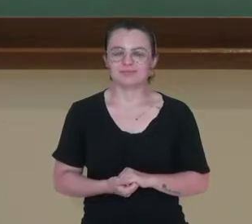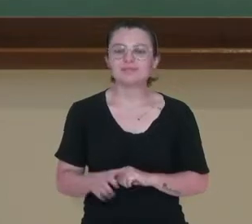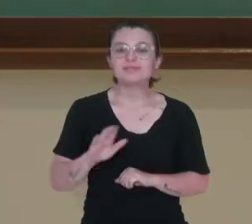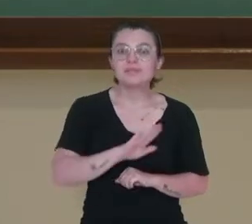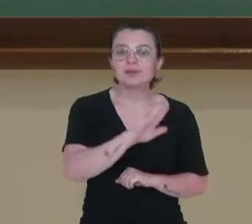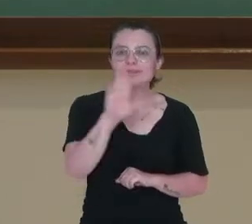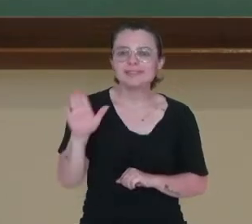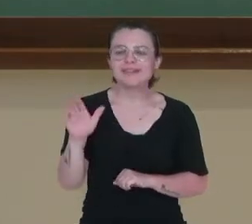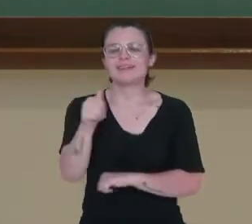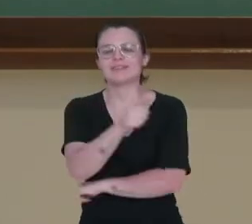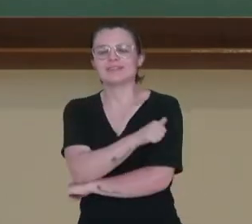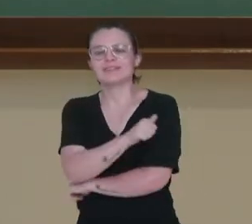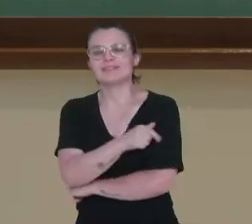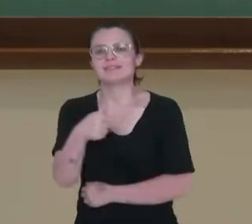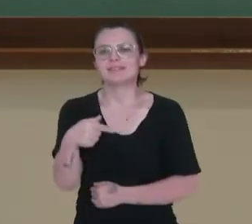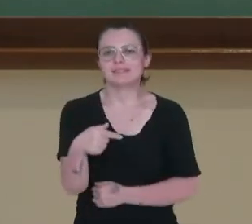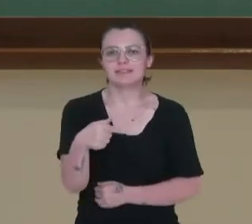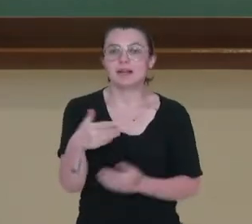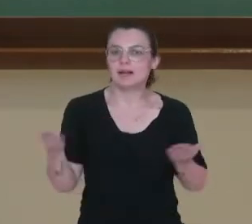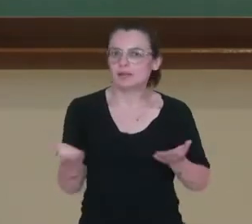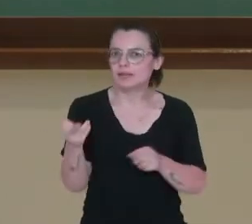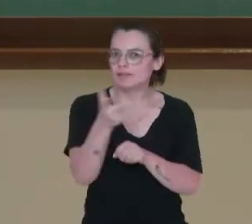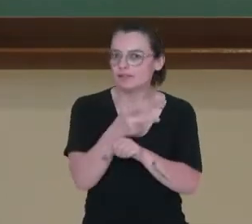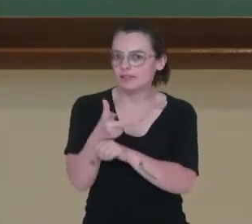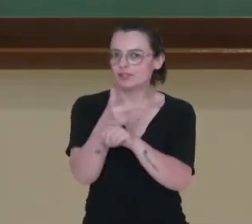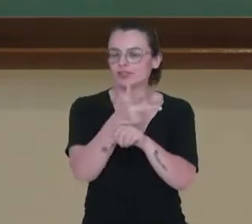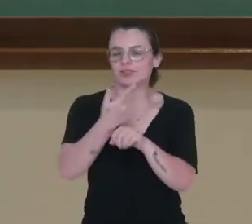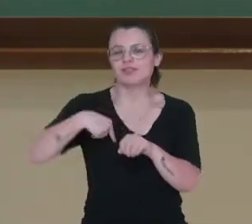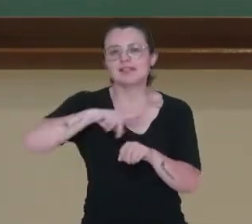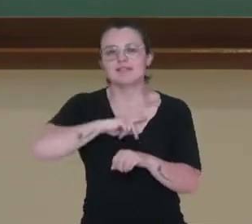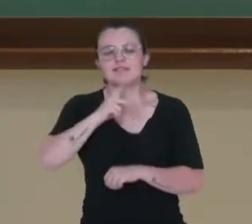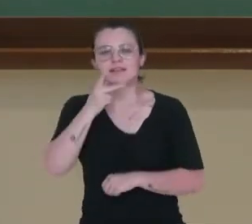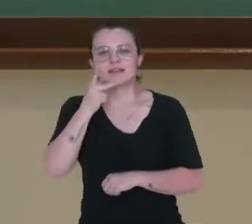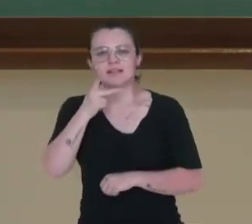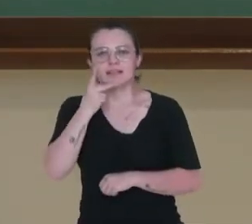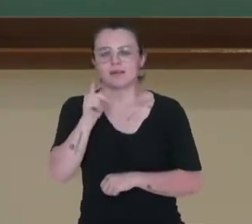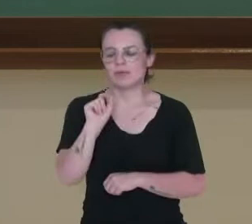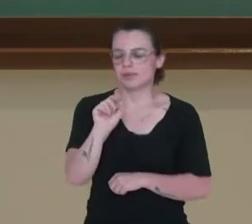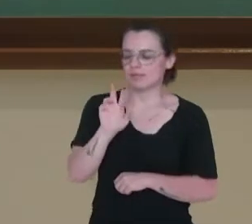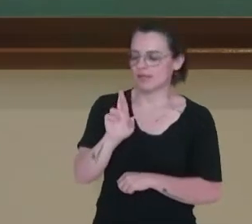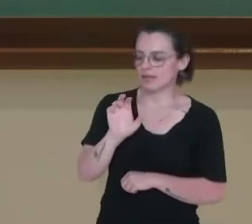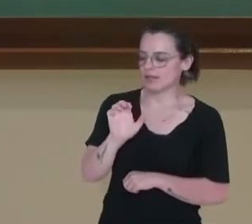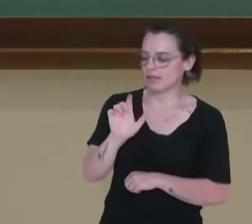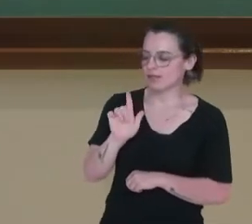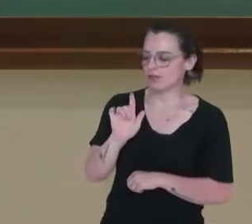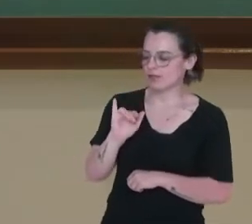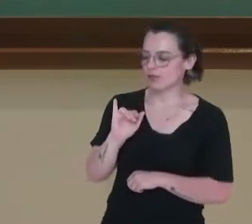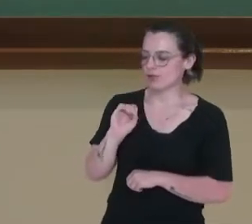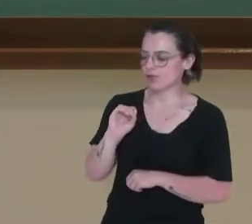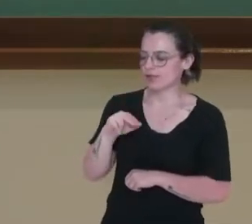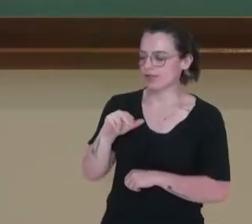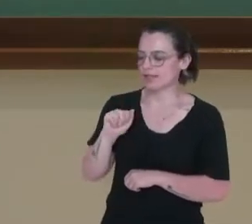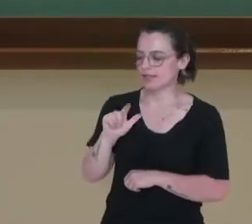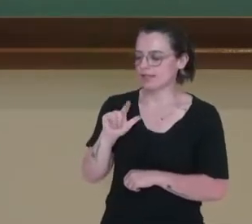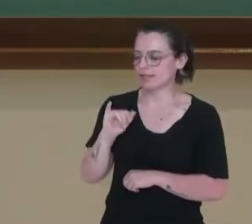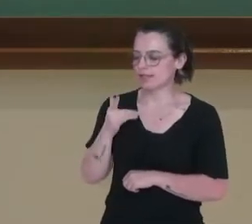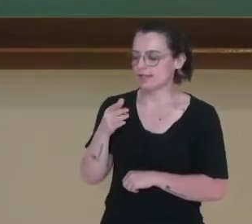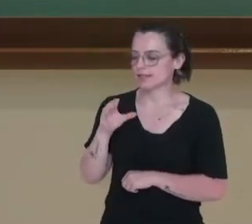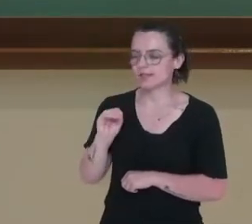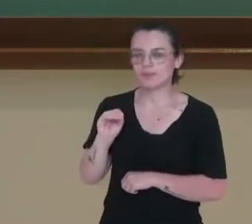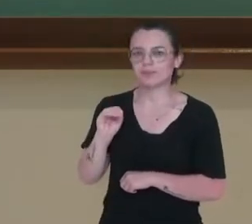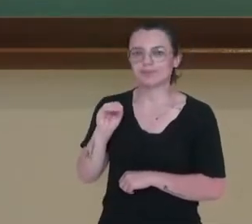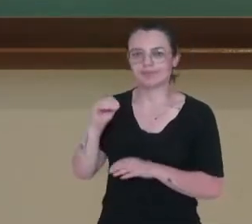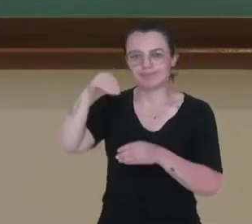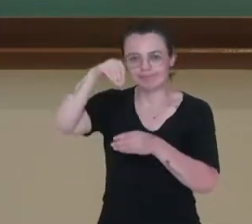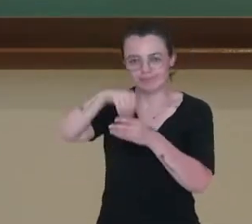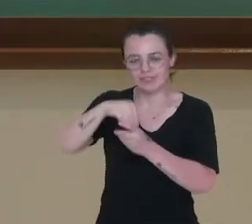Olá, estudantes do 7º ano. Neste vídeo vamos falar sobre a regionalização no Brasil. O que é a regionalização, quais são